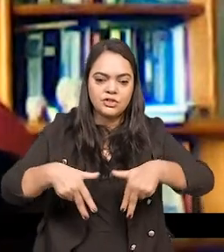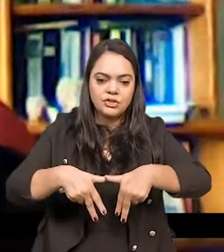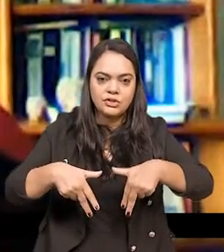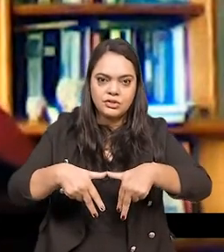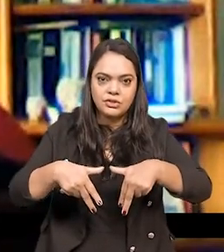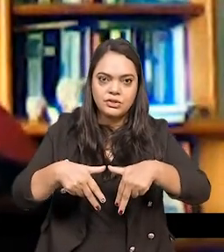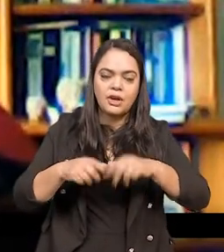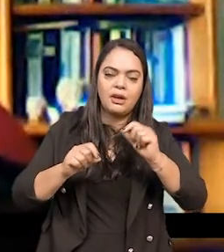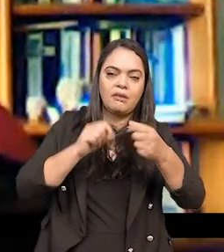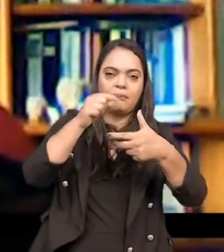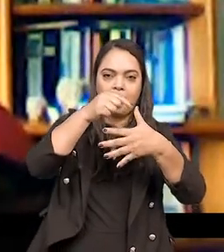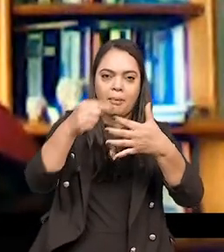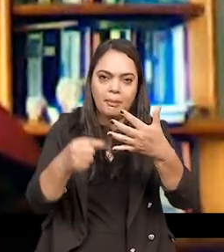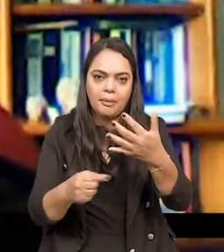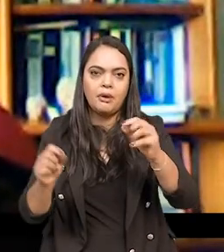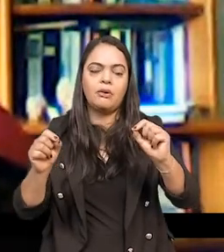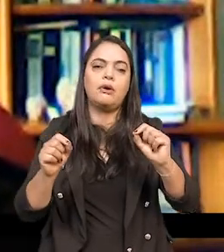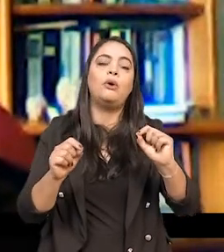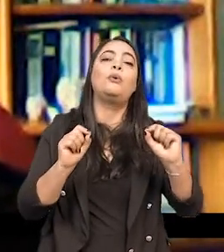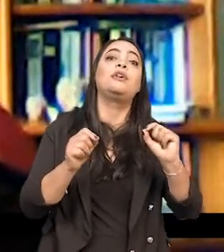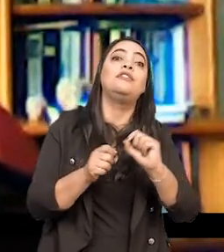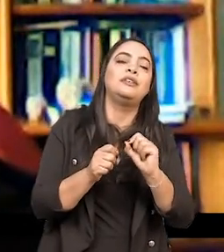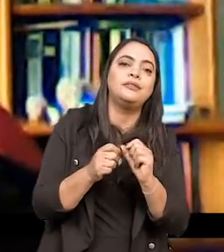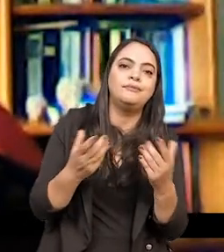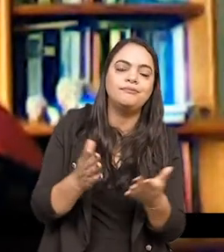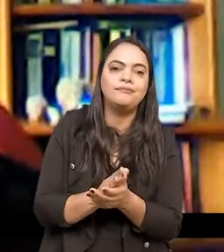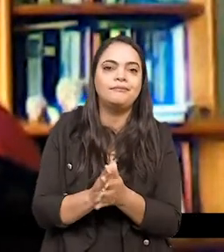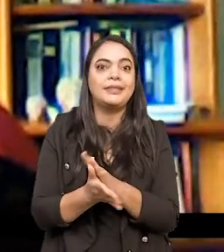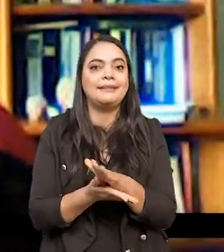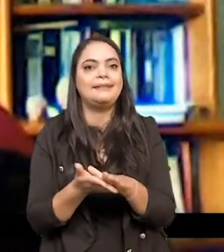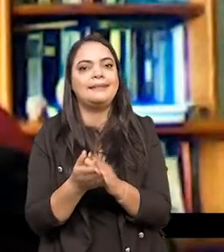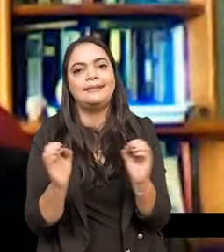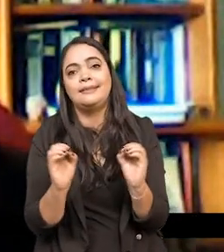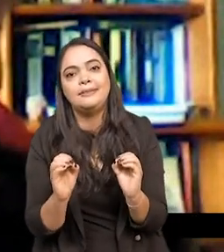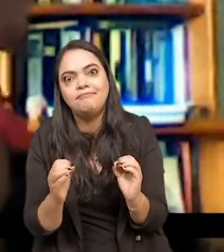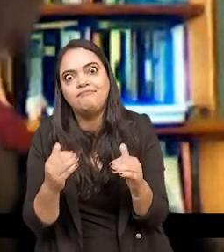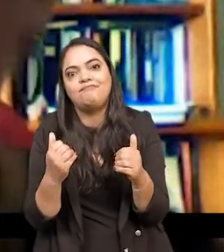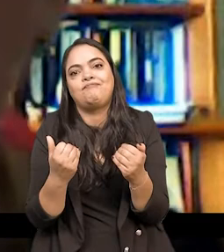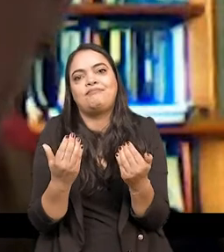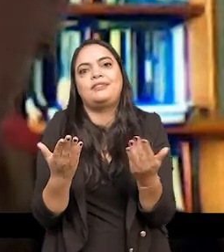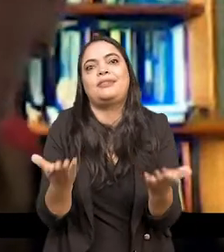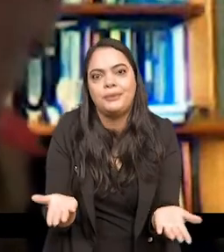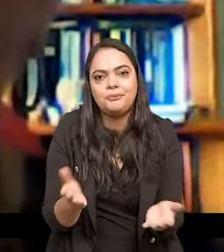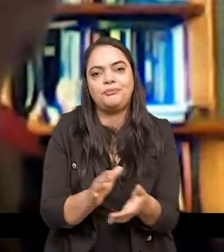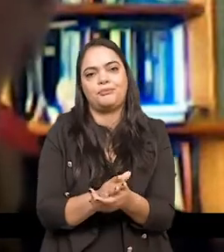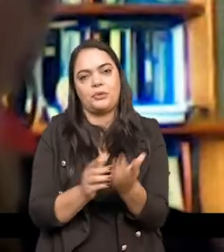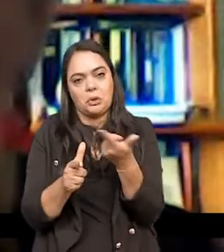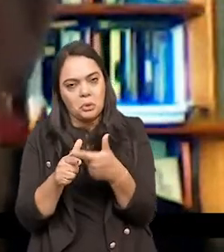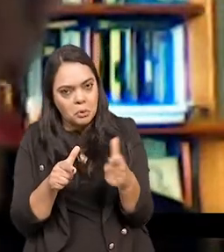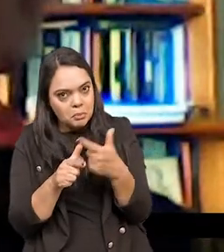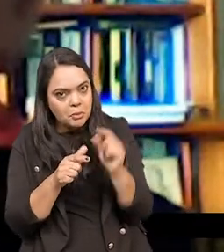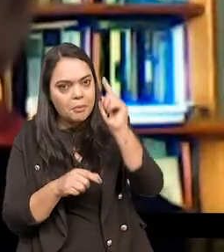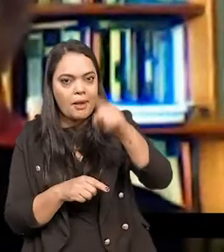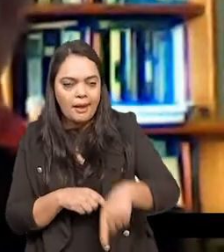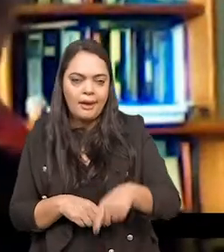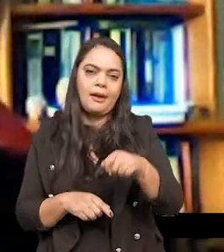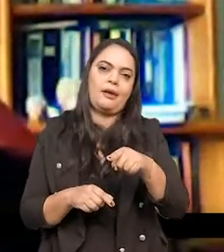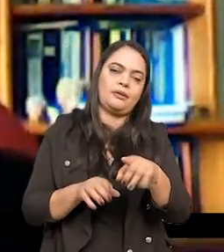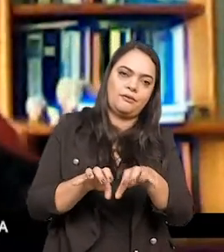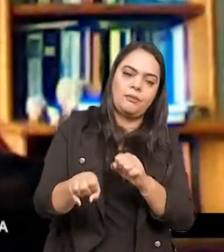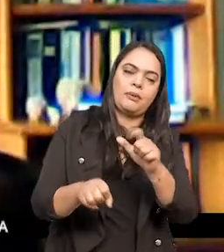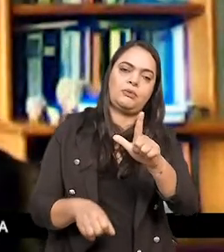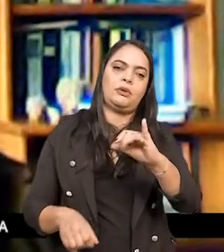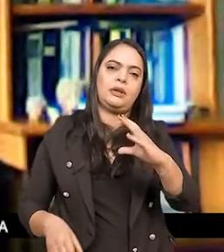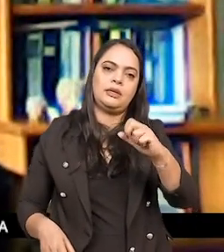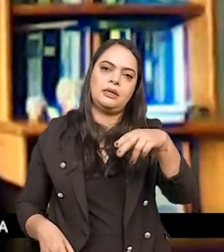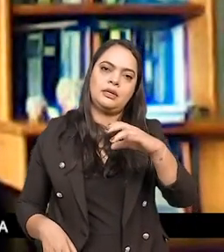Gênero, meio ambiente, tal. O que que você fazia com isso? Nada. Então, é o problema das licenciaturas